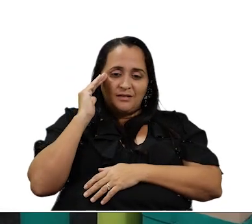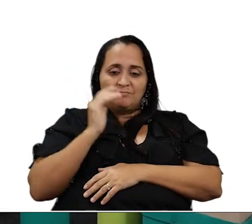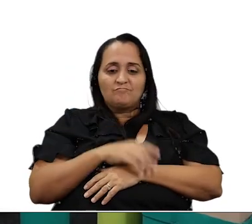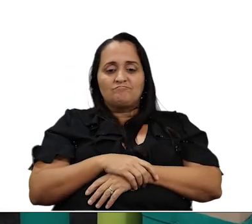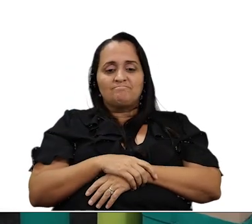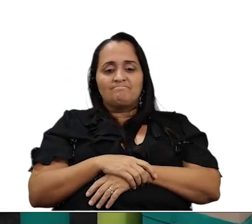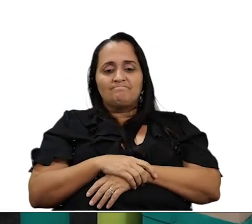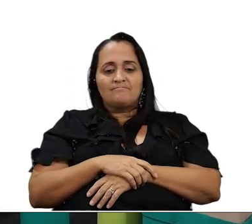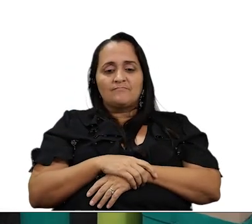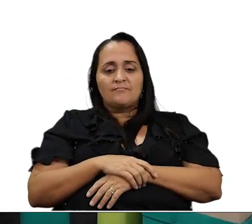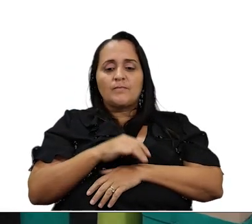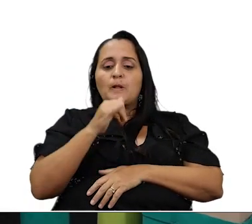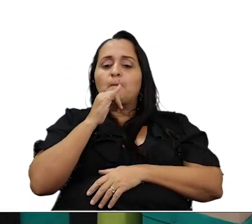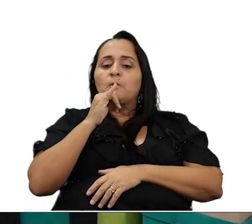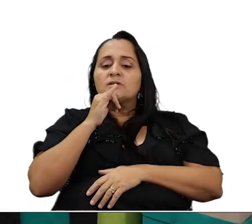coisa delas?